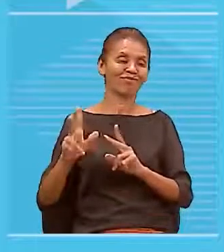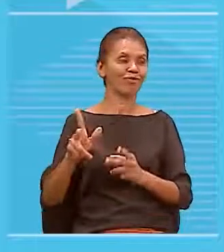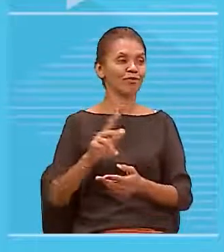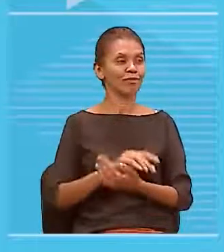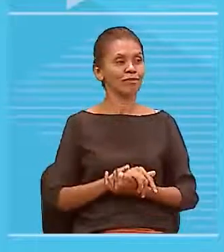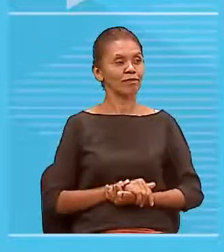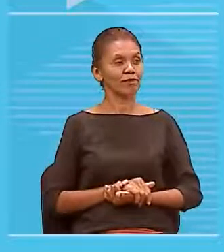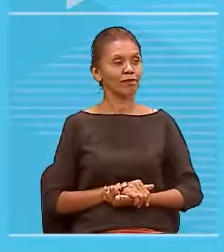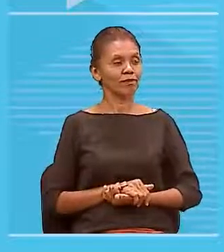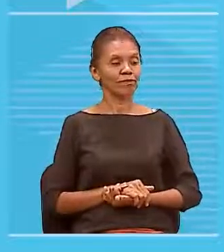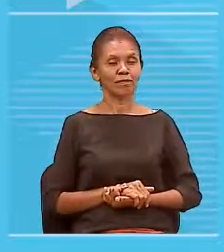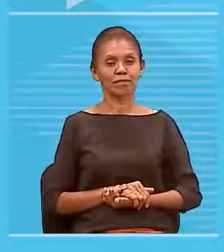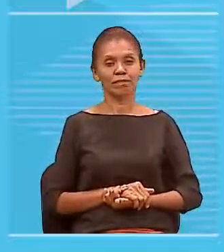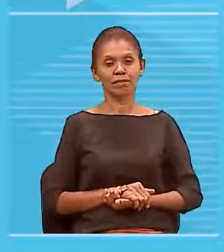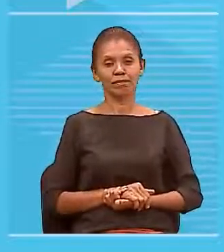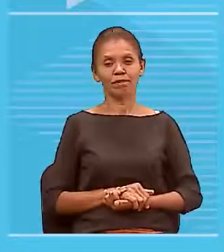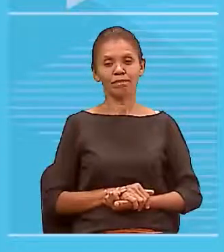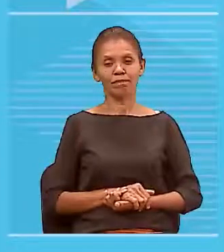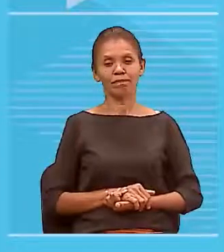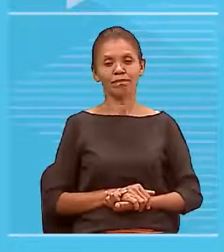jumentinha, a juju,